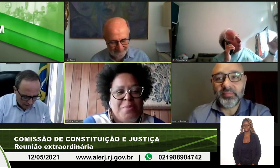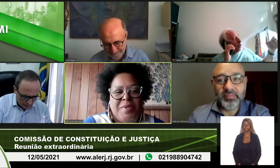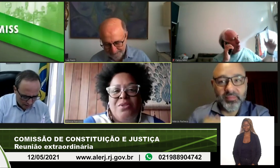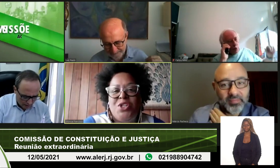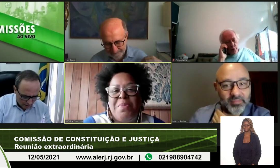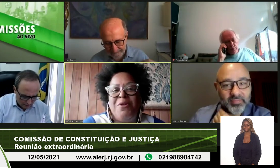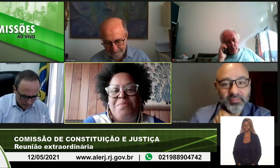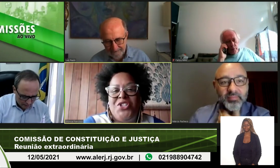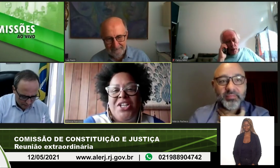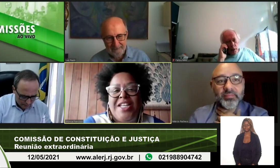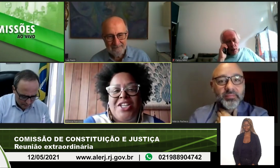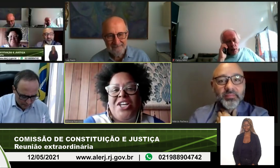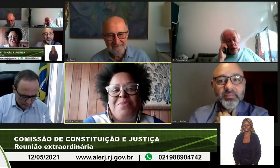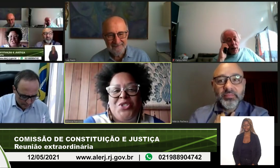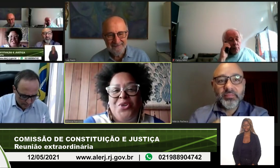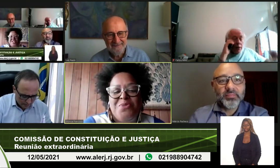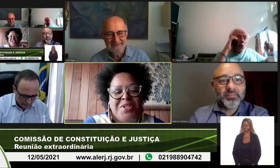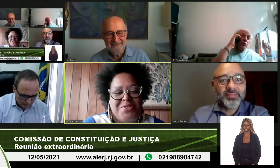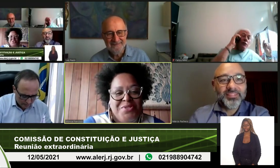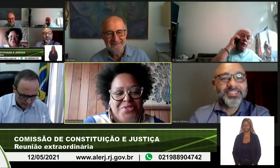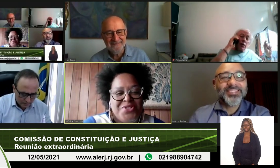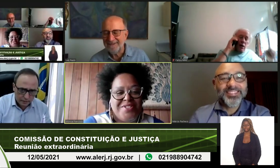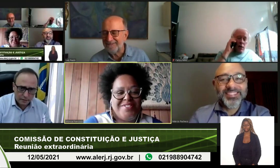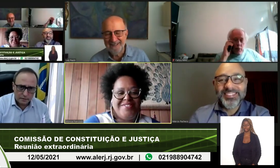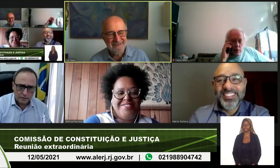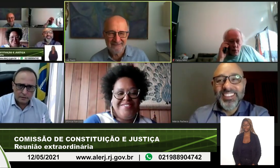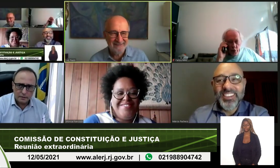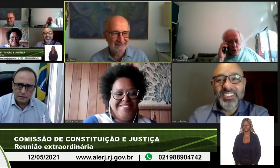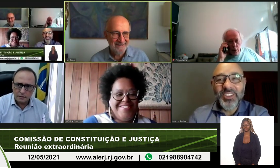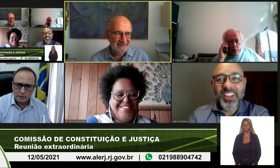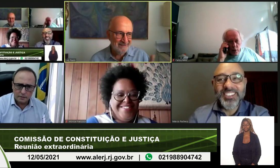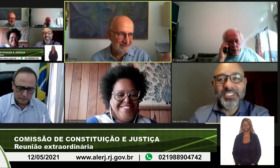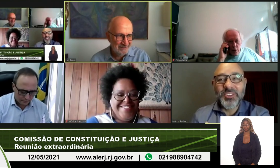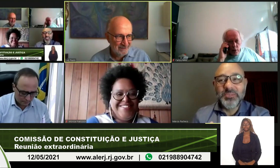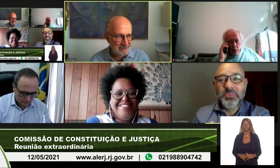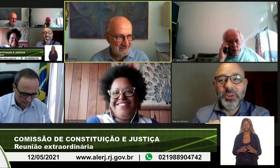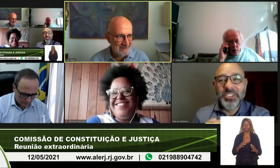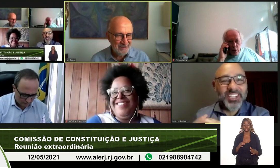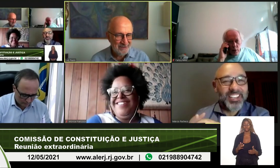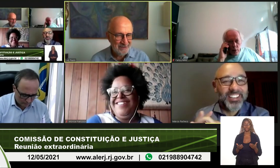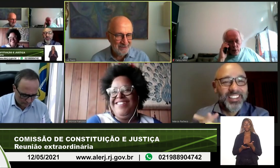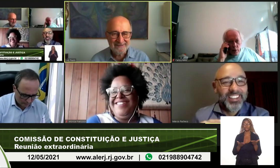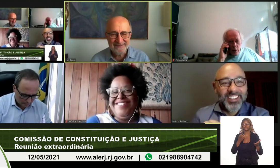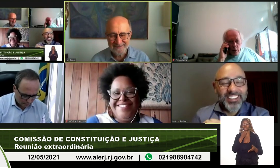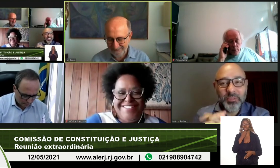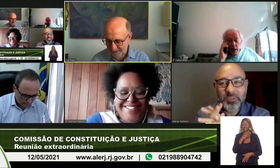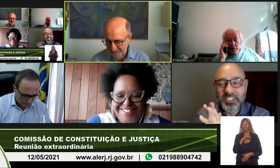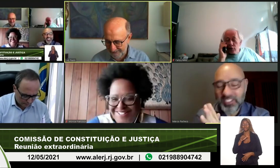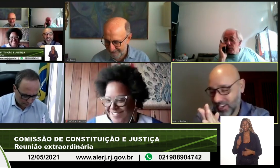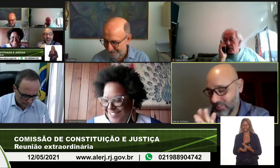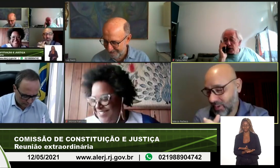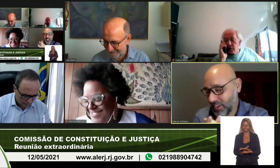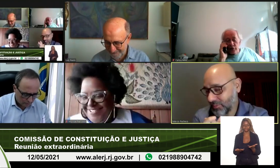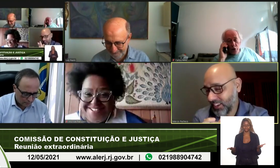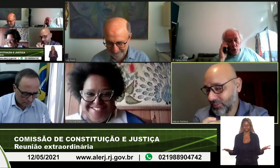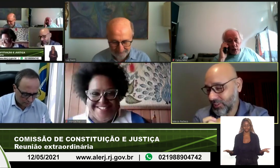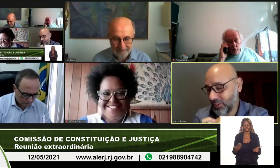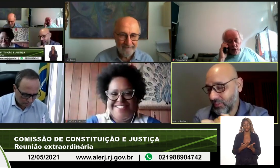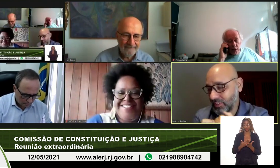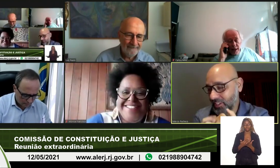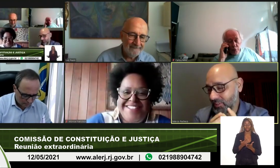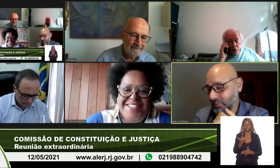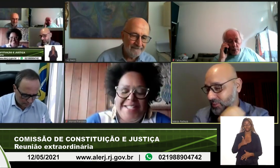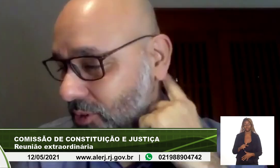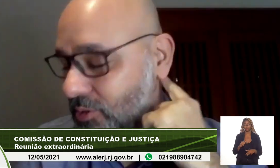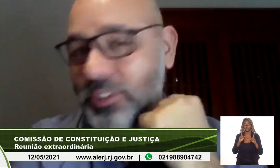Poxa, deputado Luiz Paulo, podia ter deixado mais 2 minutos. Não faz cartaz. Senhoras e senhores, bom dia. Estamos iniciando mais uma reunião